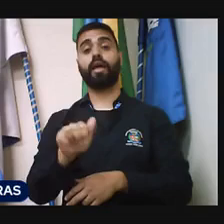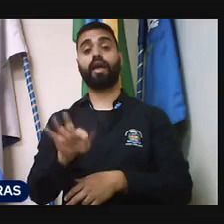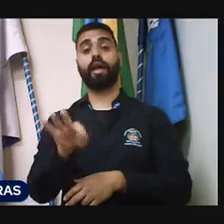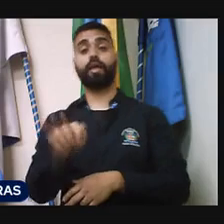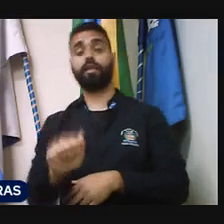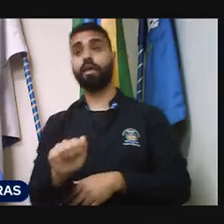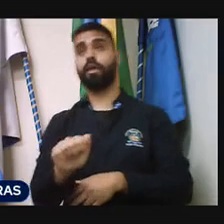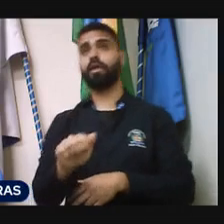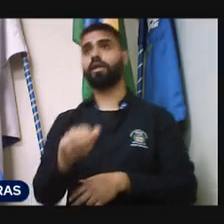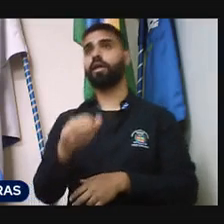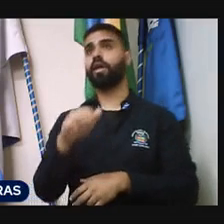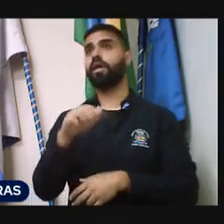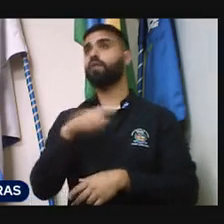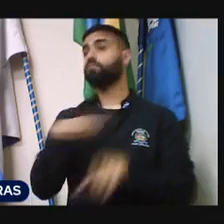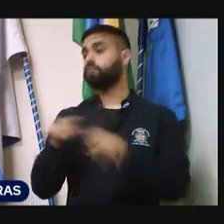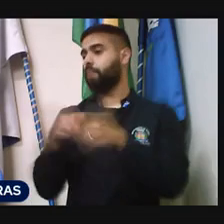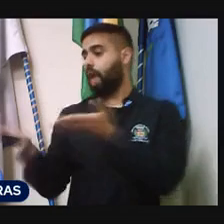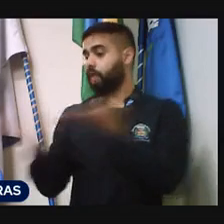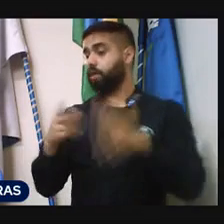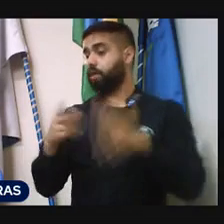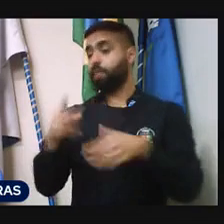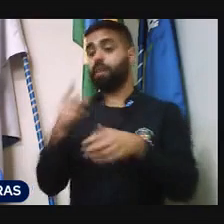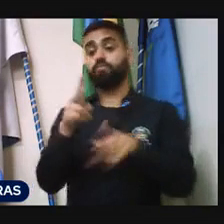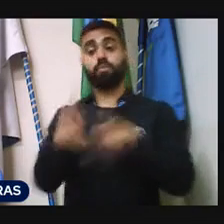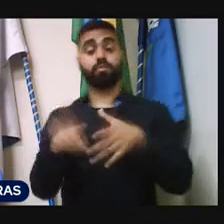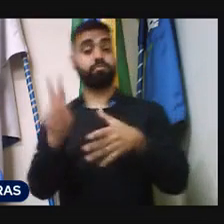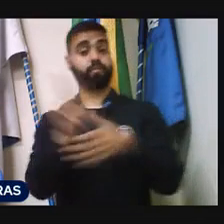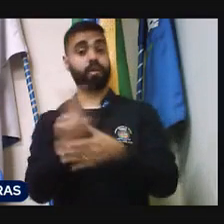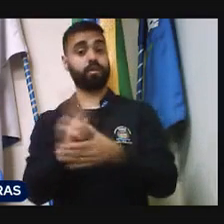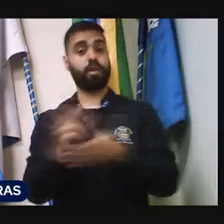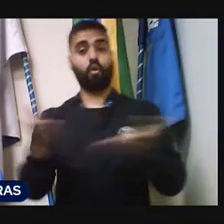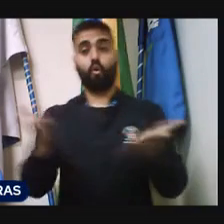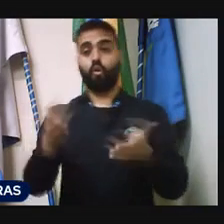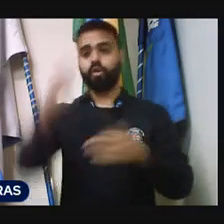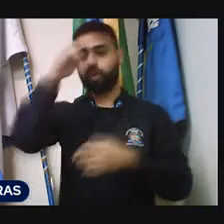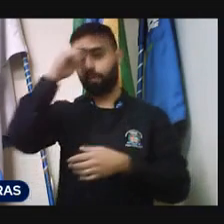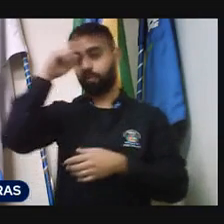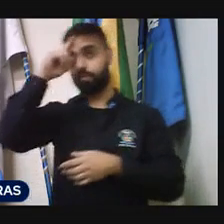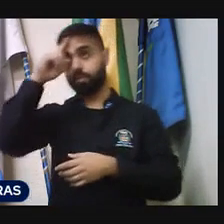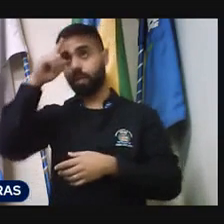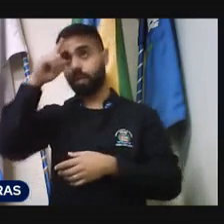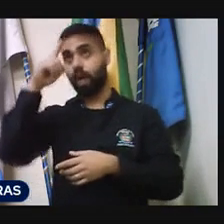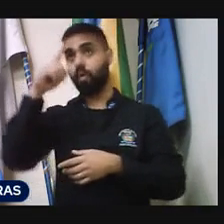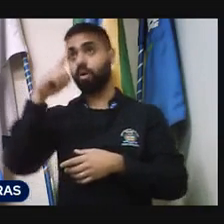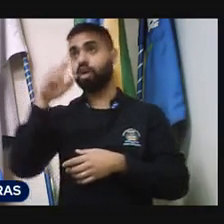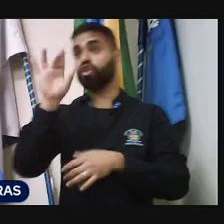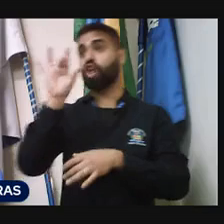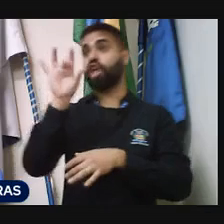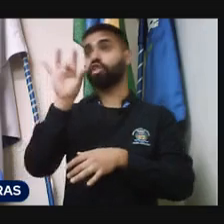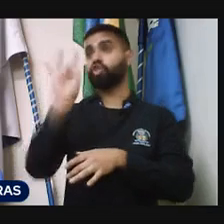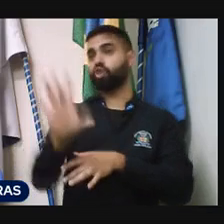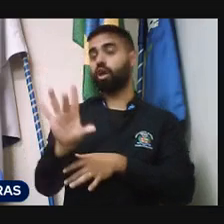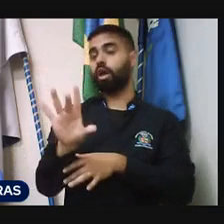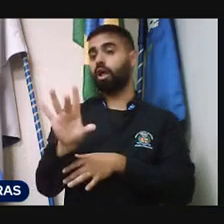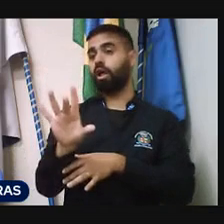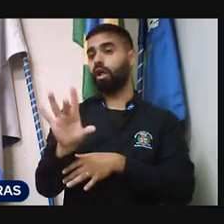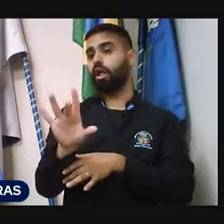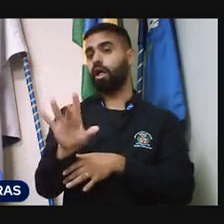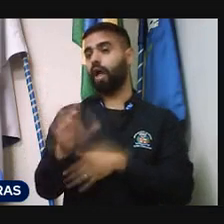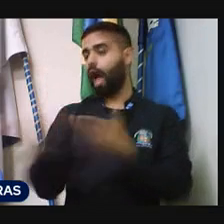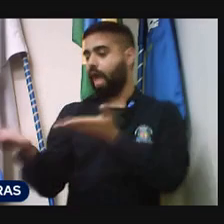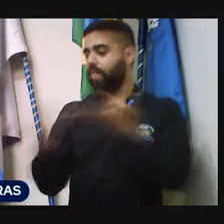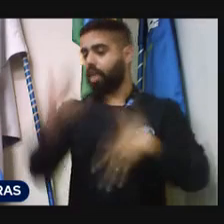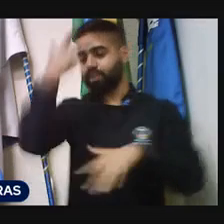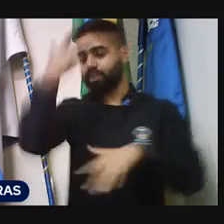Ele atende a cidade de Valência hoje é o hospital que ele tão de borda conservatório e não há mais restrito àqueles